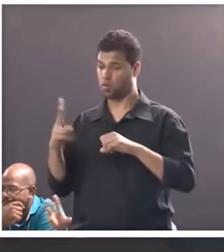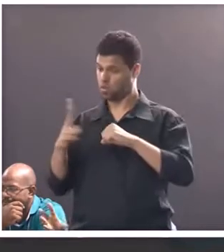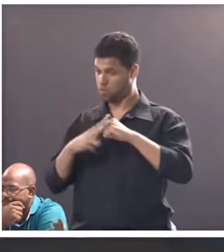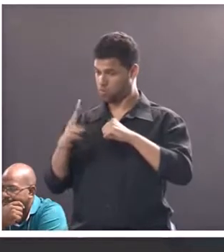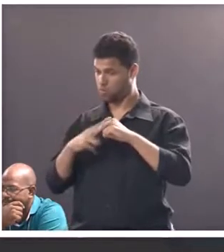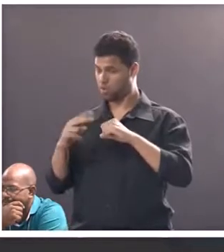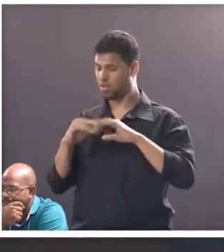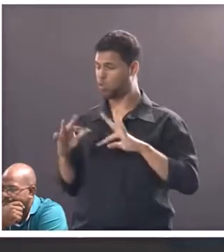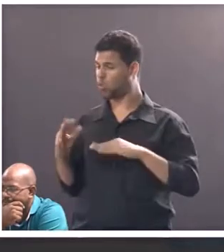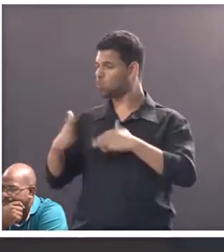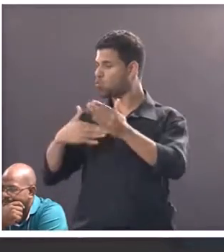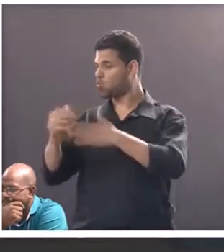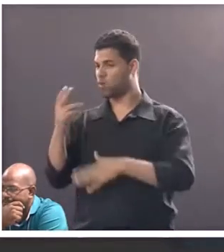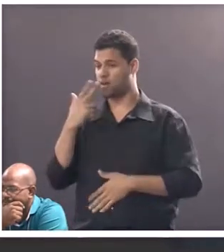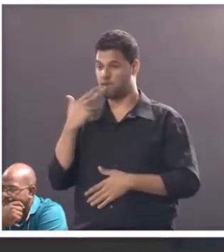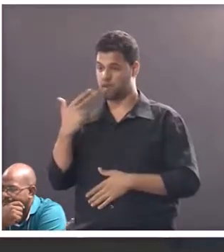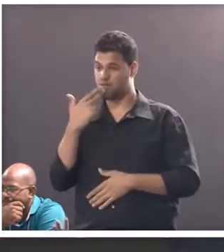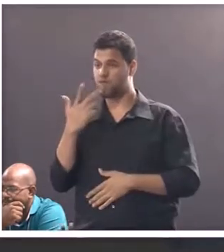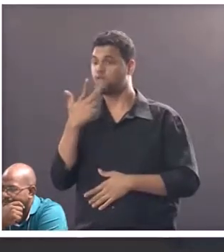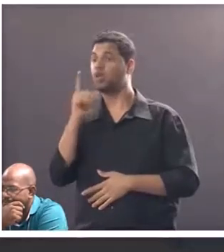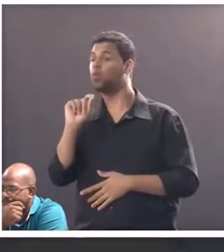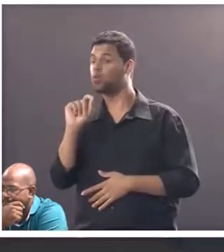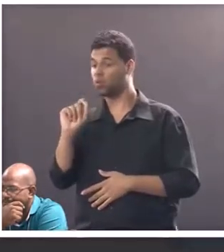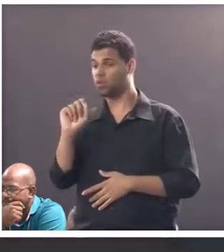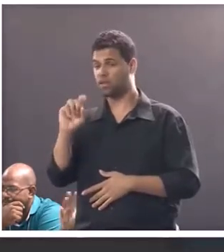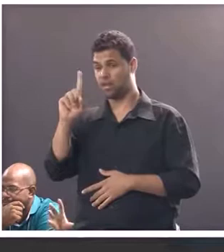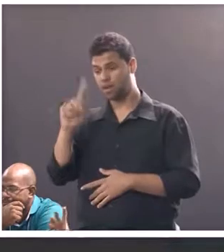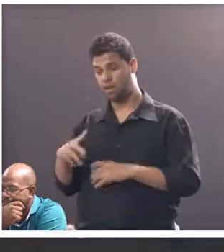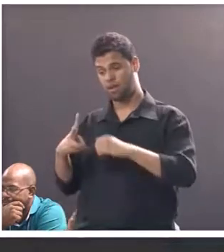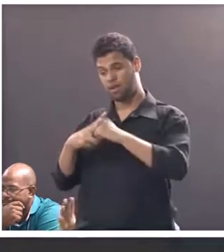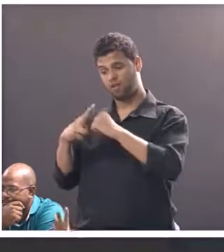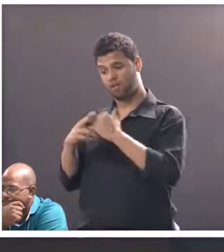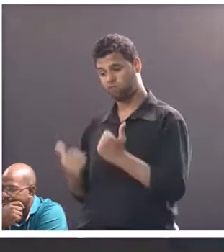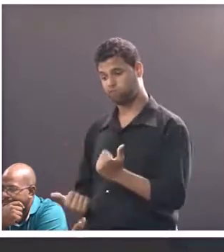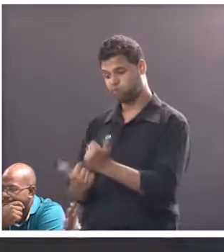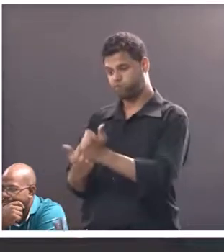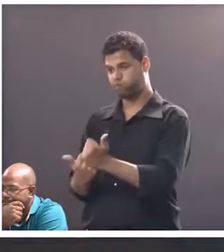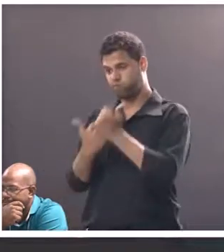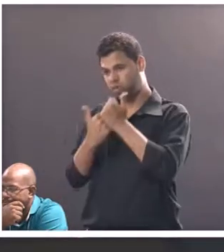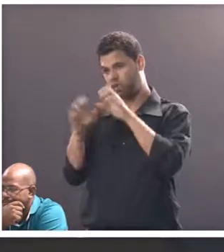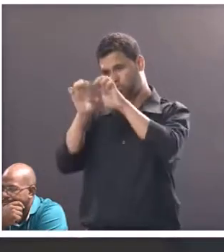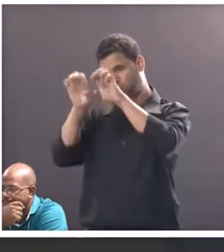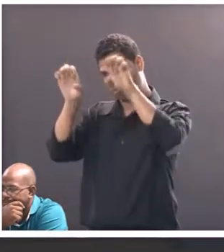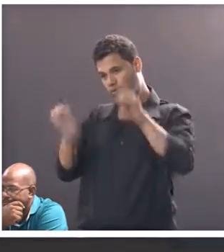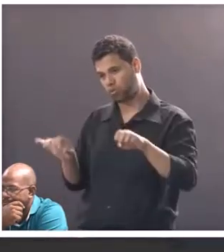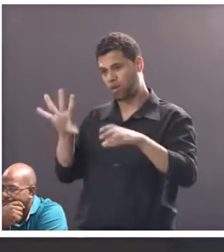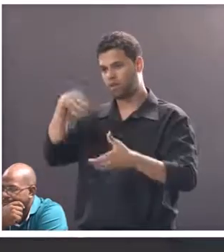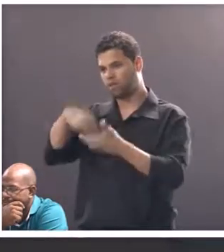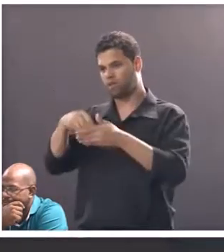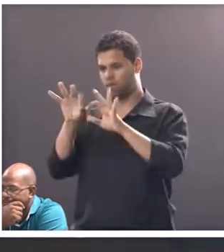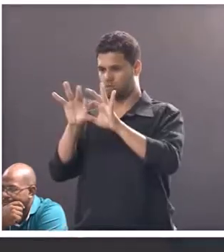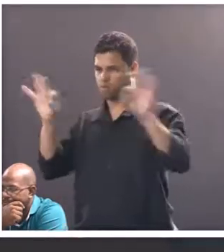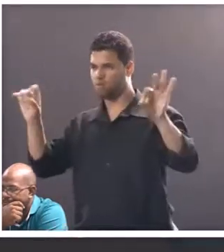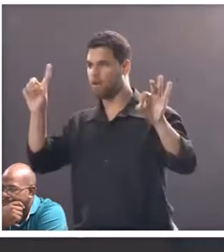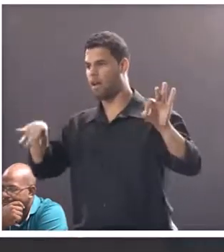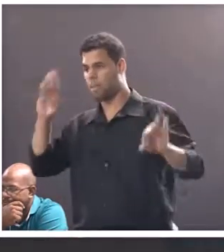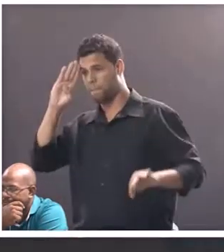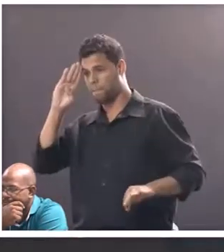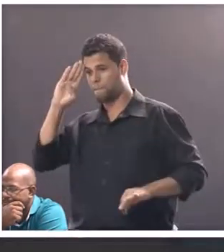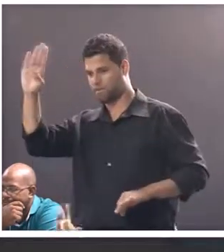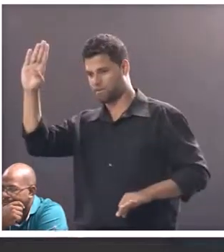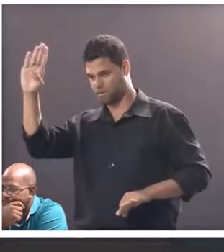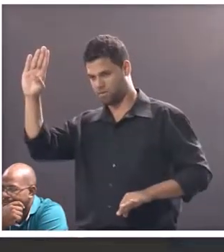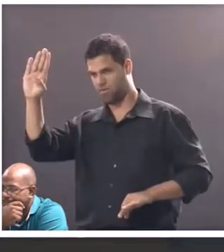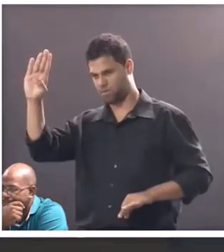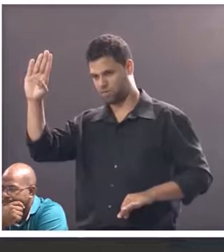todas as línguas, vai dizer que ele é o elemento estrutural e principal de qualquer oração. Tudo gira